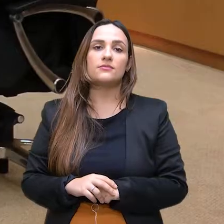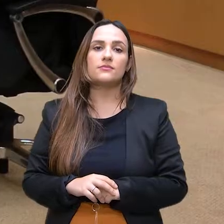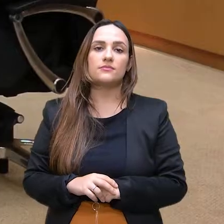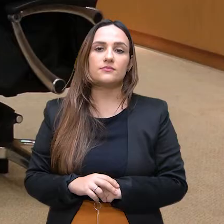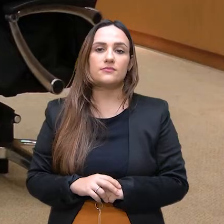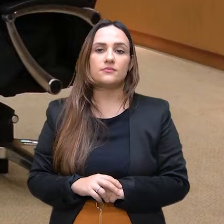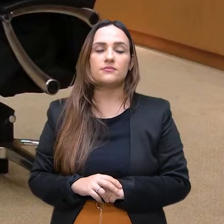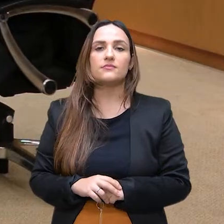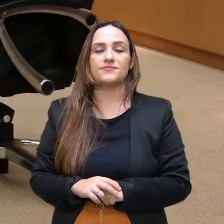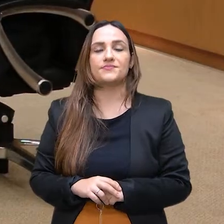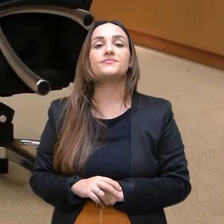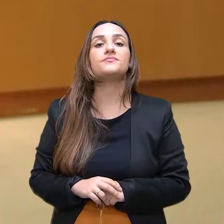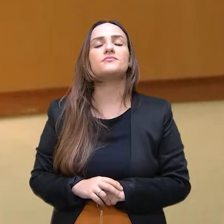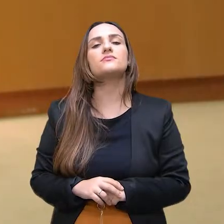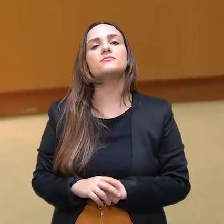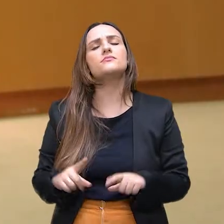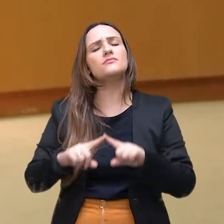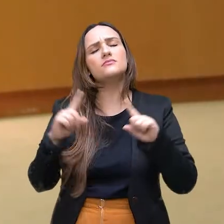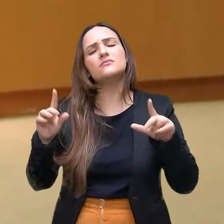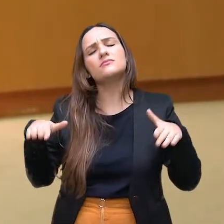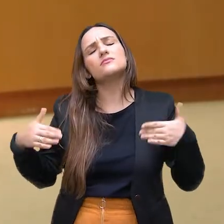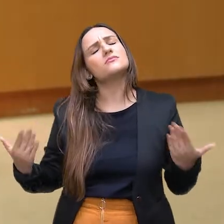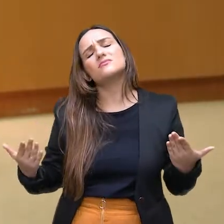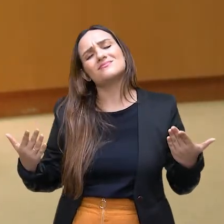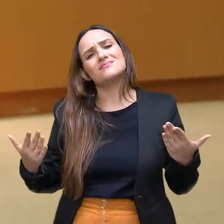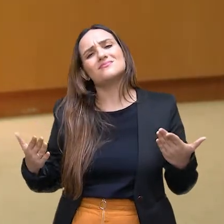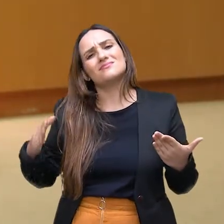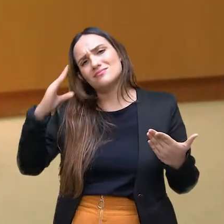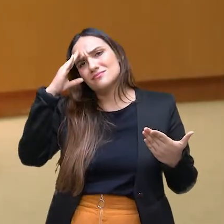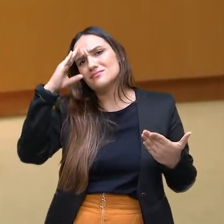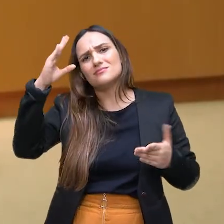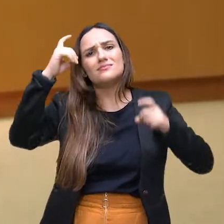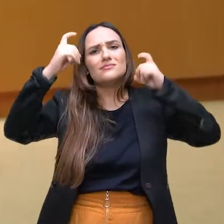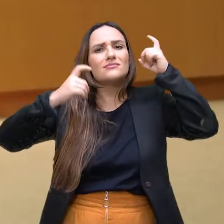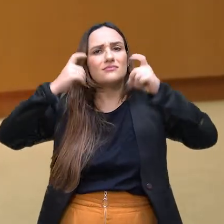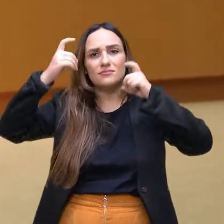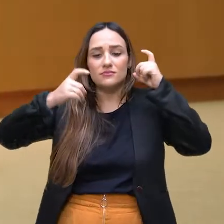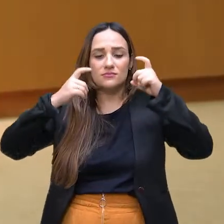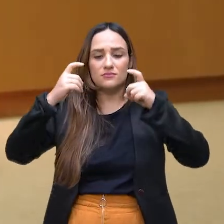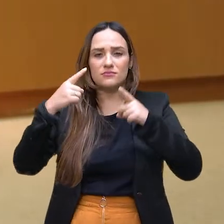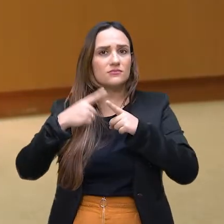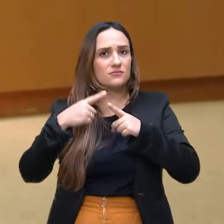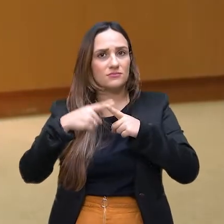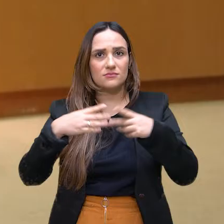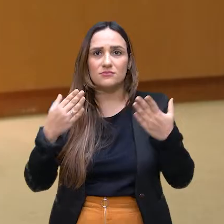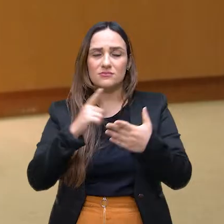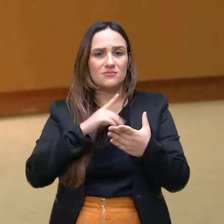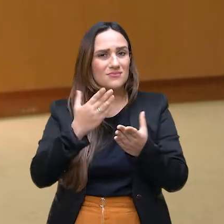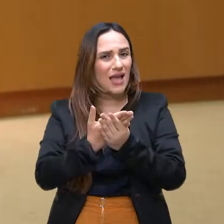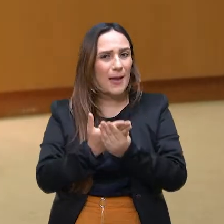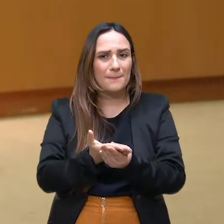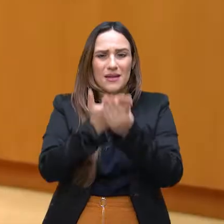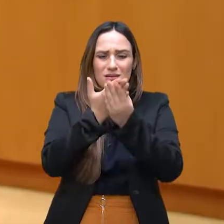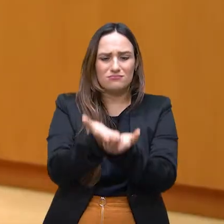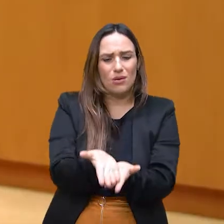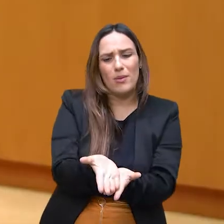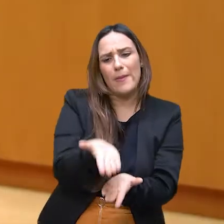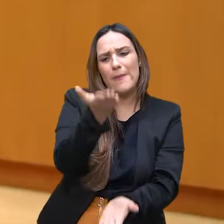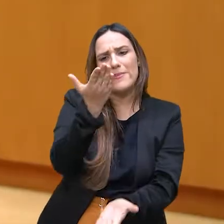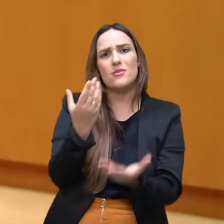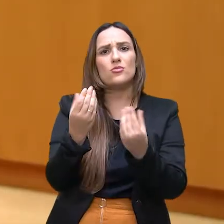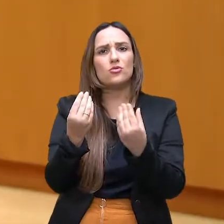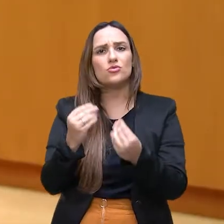Certo. E qual é a grande preocupação, né, em relação ao crescimento desse fenômeno?